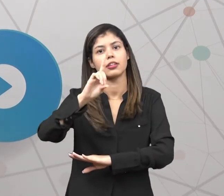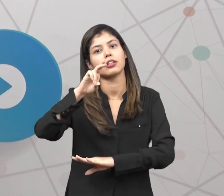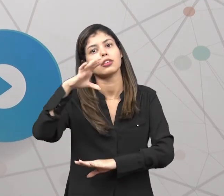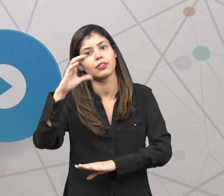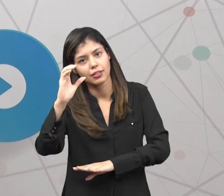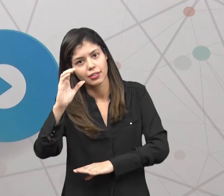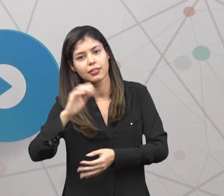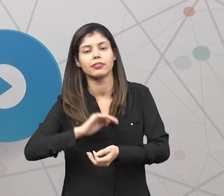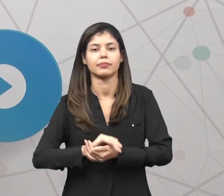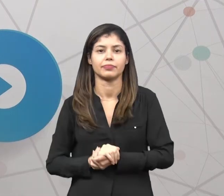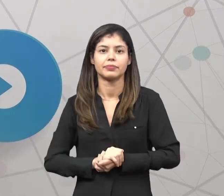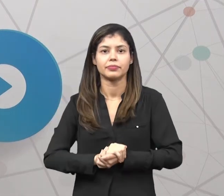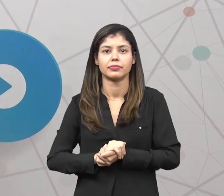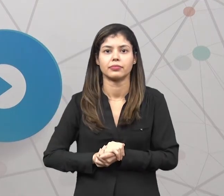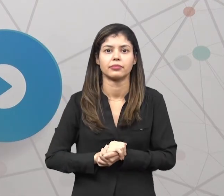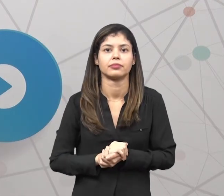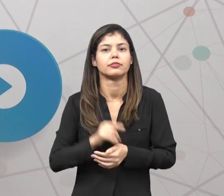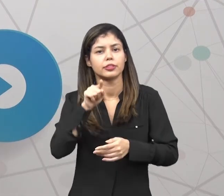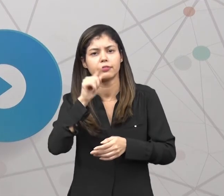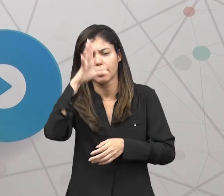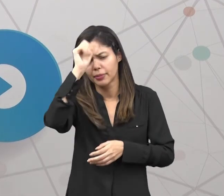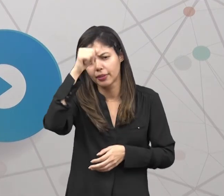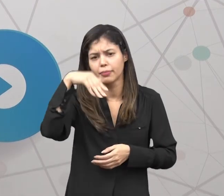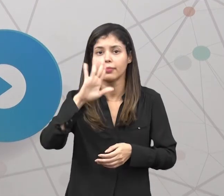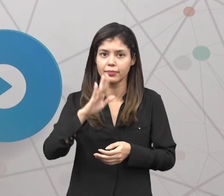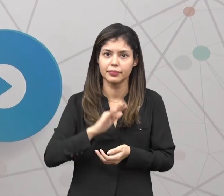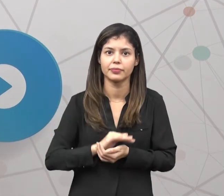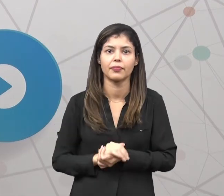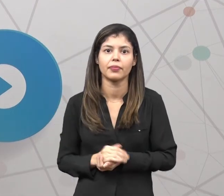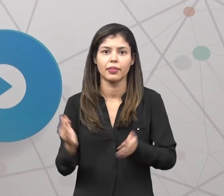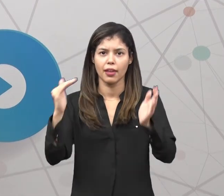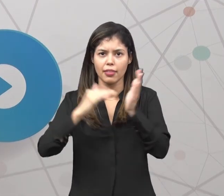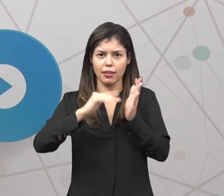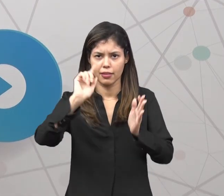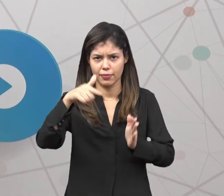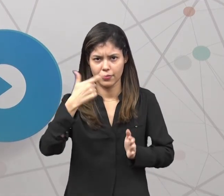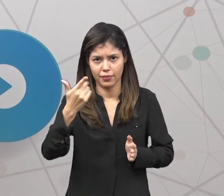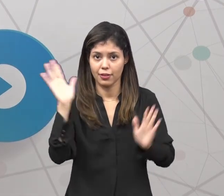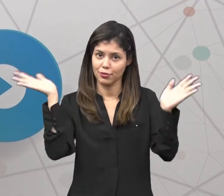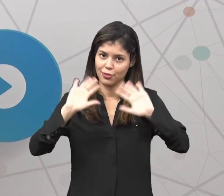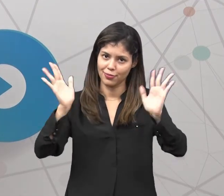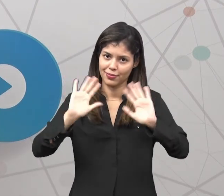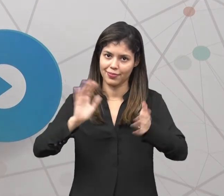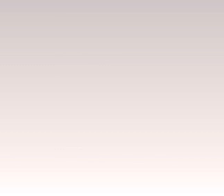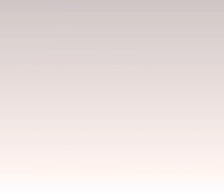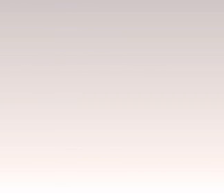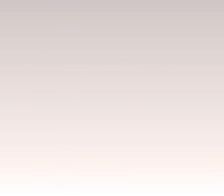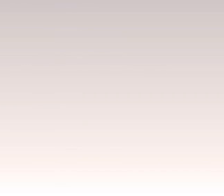plataforma Eduque. Você vai aprender bastante. Até daqui a pouco. Tchau, tchau.